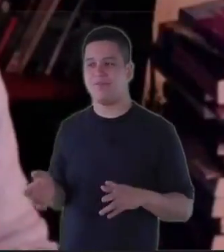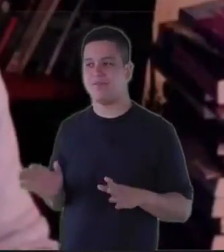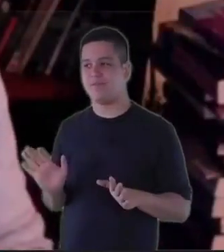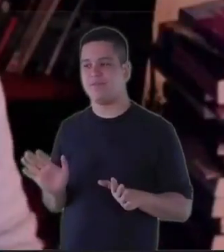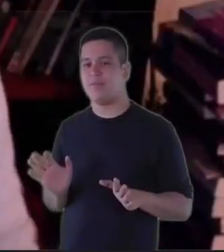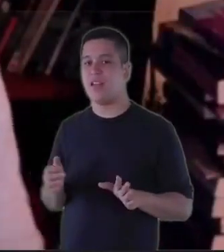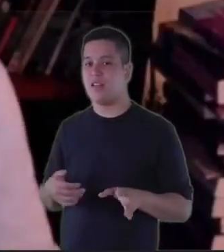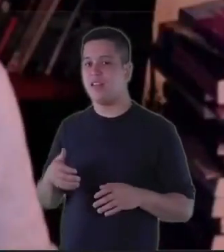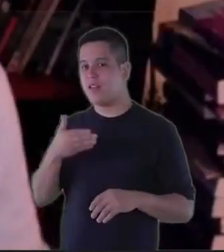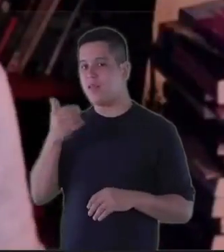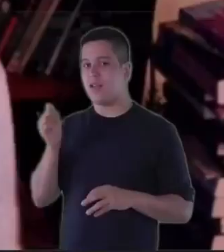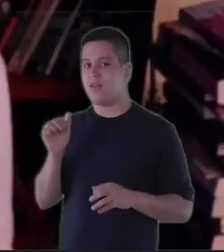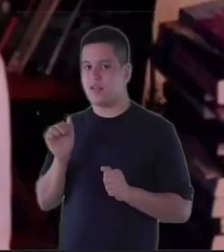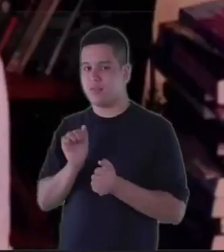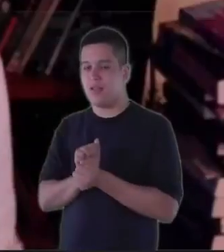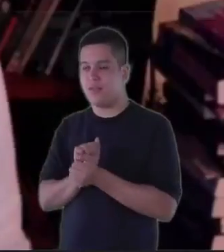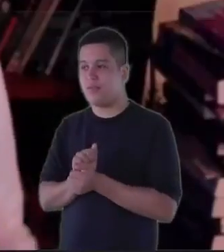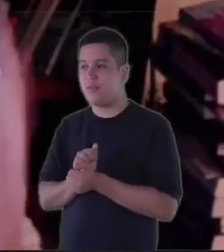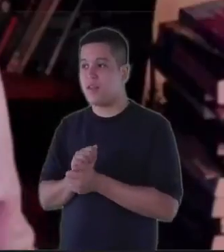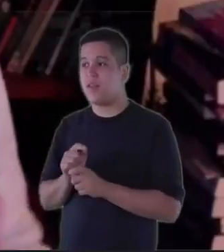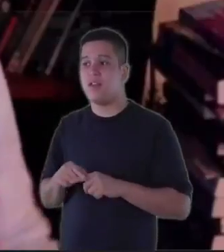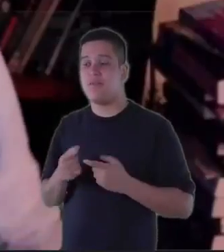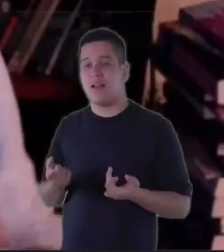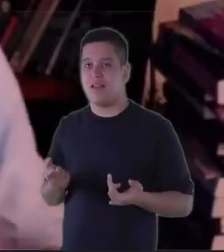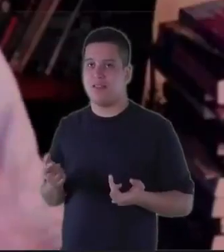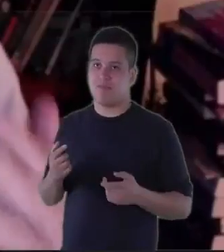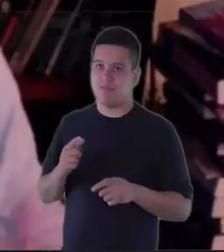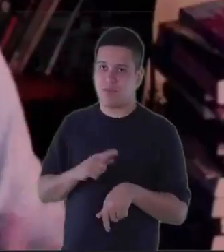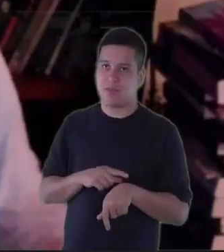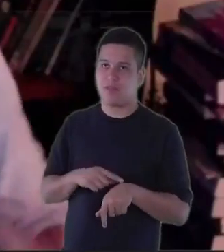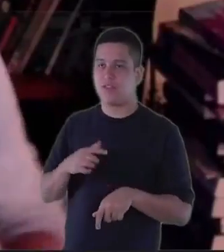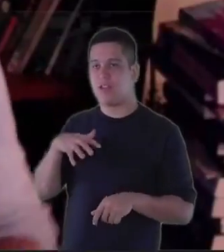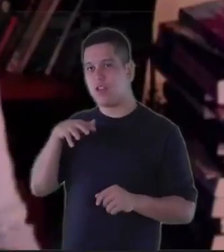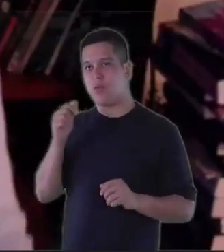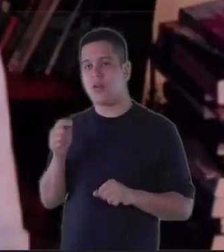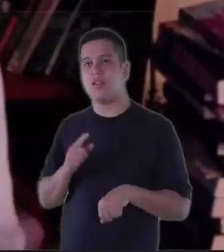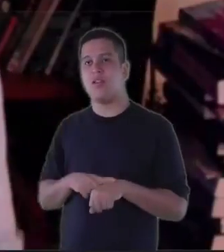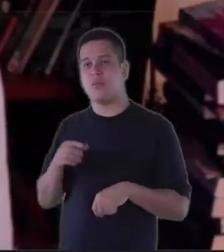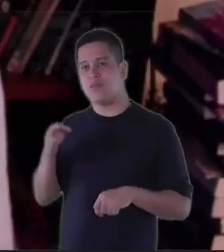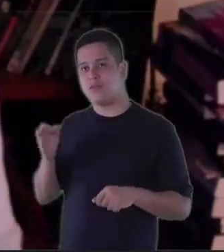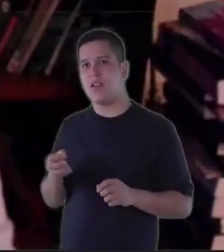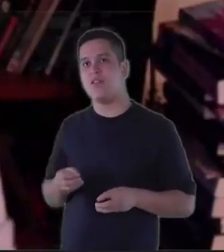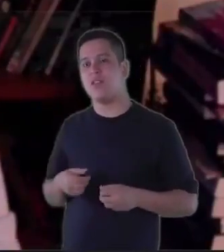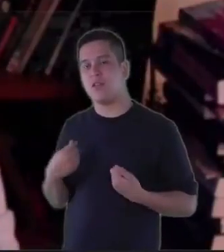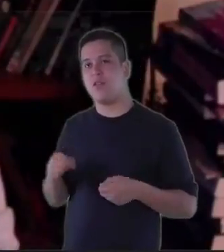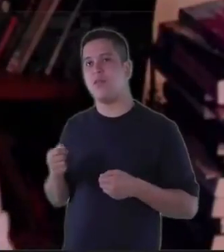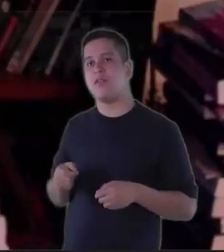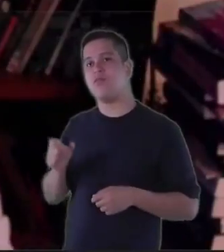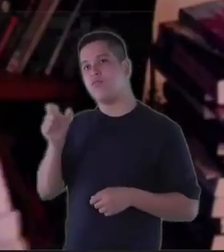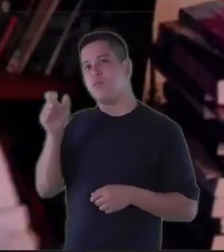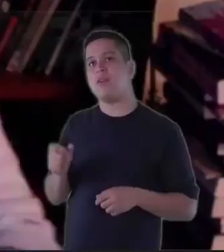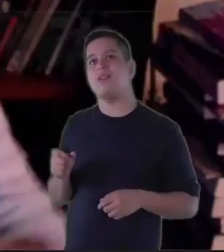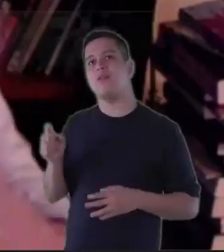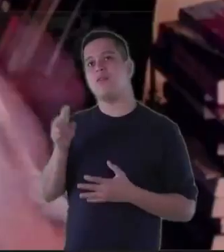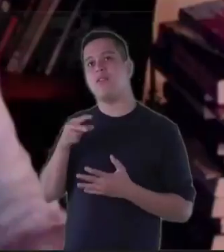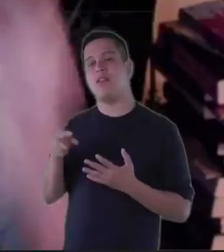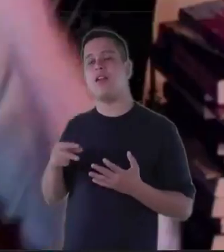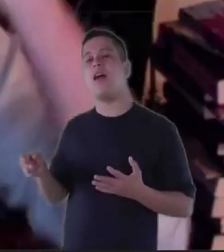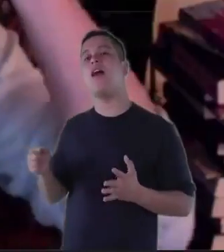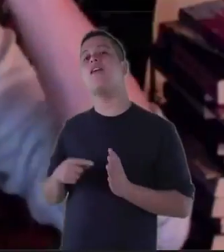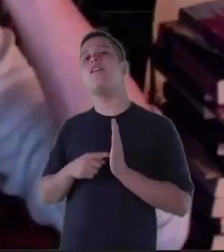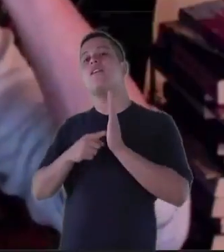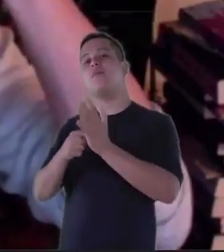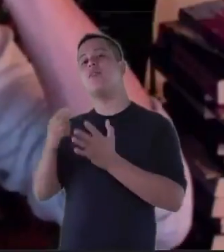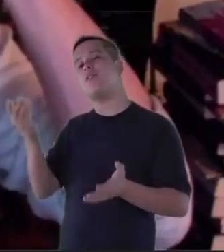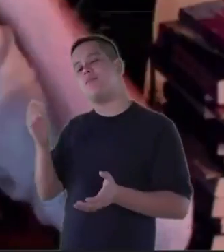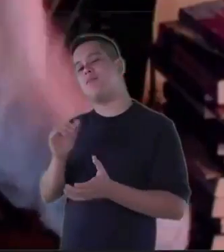Então, eu fico quieto aqui. Mas, quando eu acho que está na hora de sair, né? Que preciso de uma leitura crítica, aí eu mostro para a Malu.